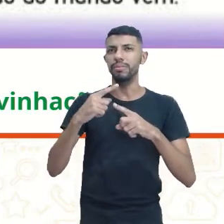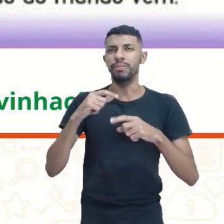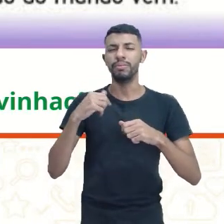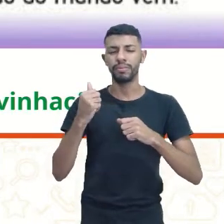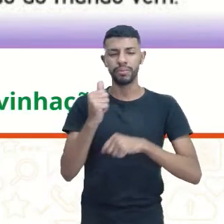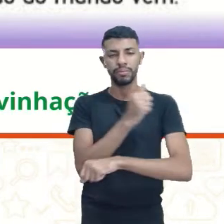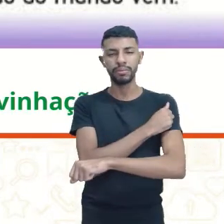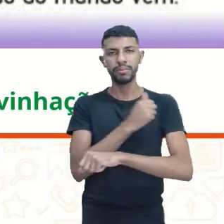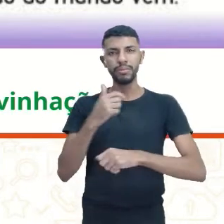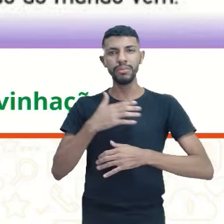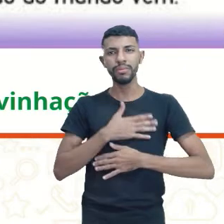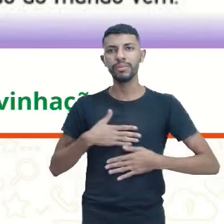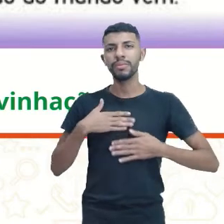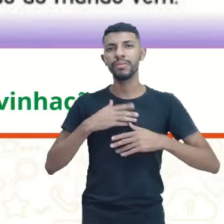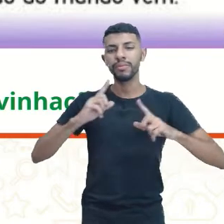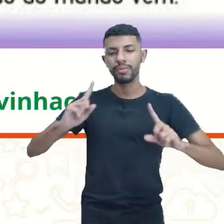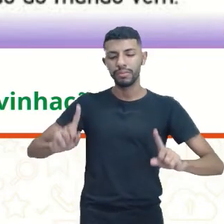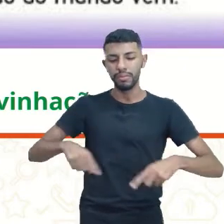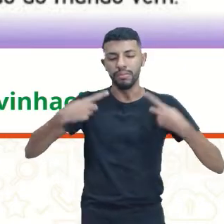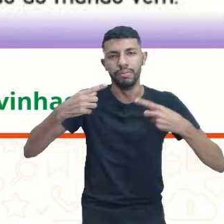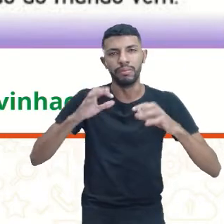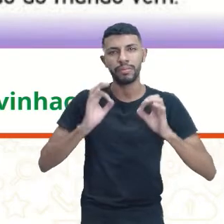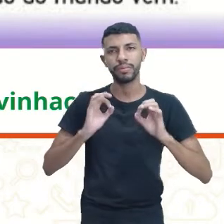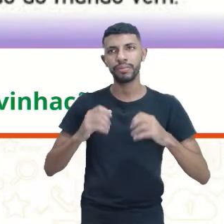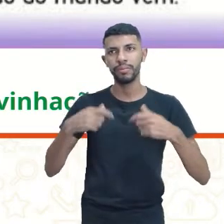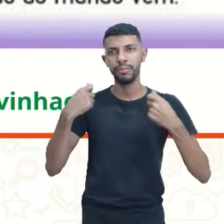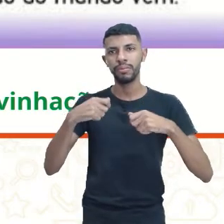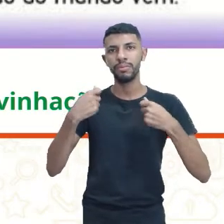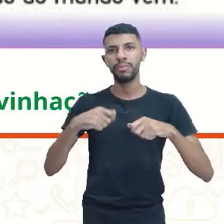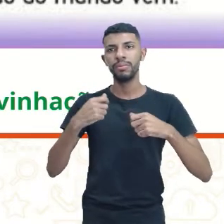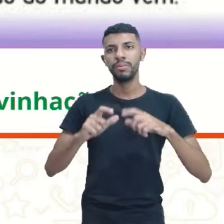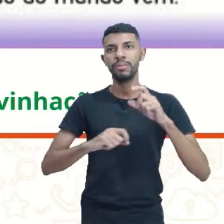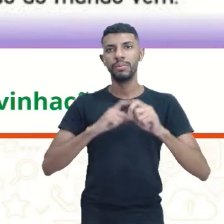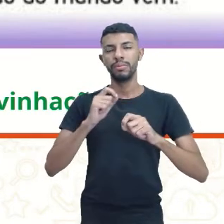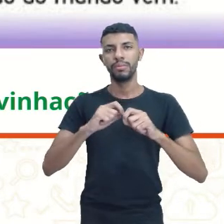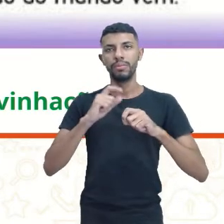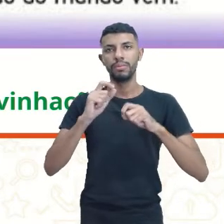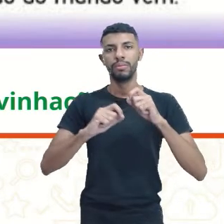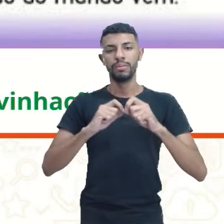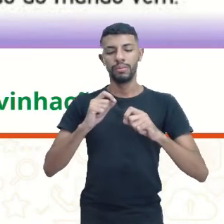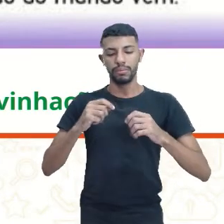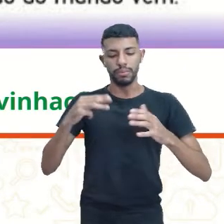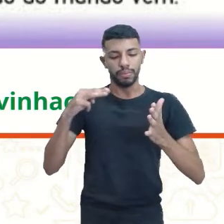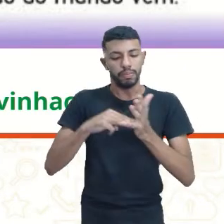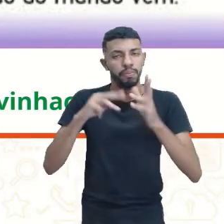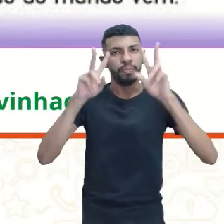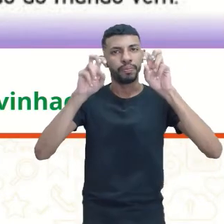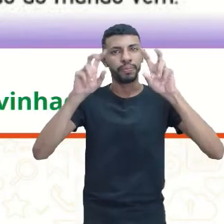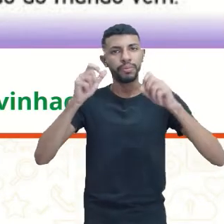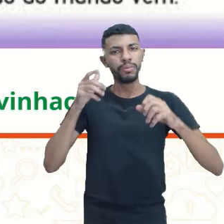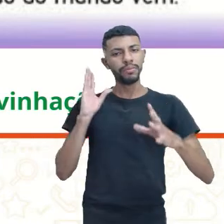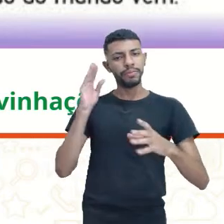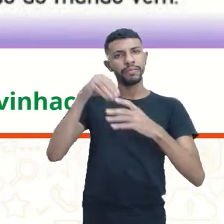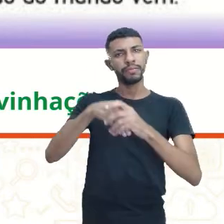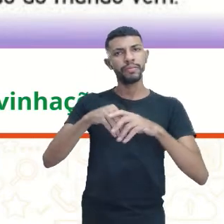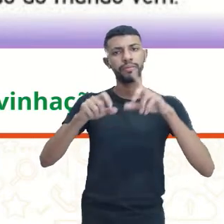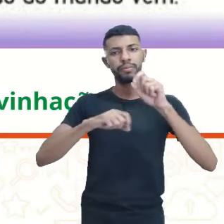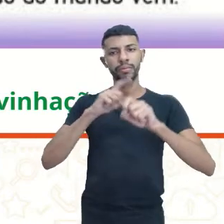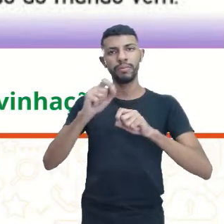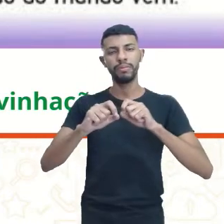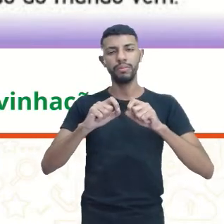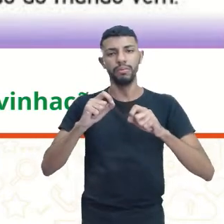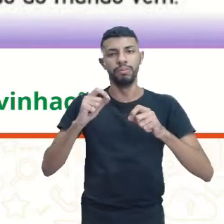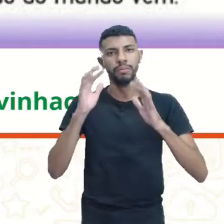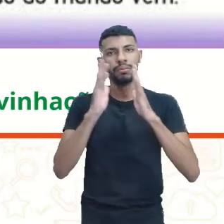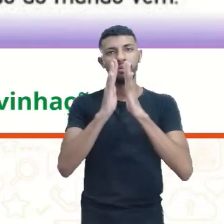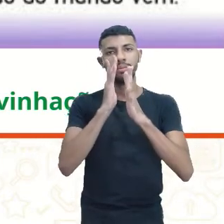desafiados, eles precisam desse motivo, né, para estarem inseridos nessa dinâmica de aprendizagem,